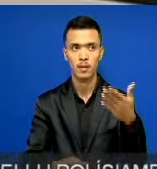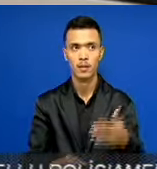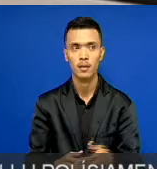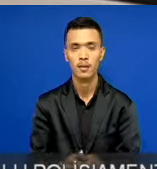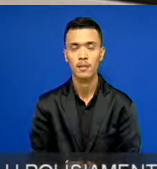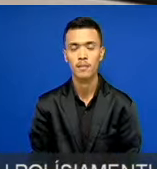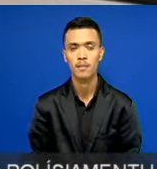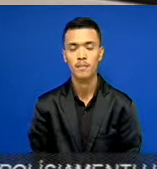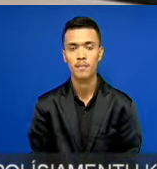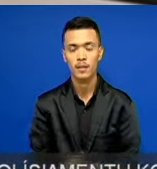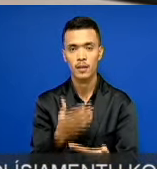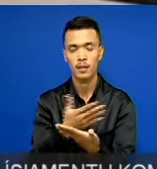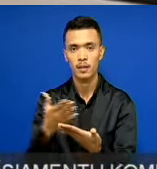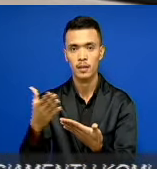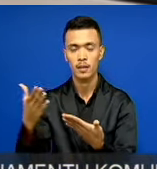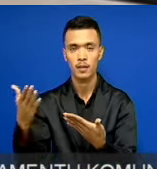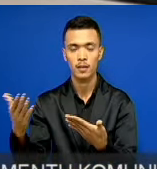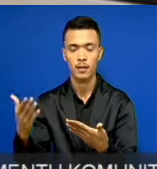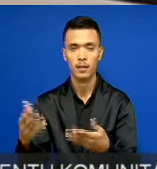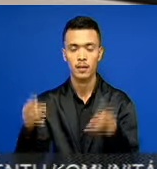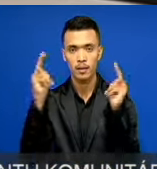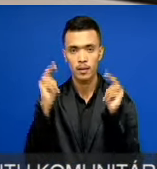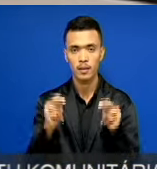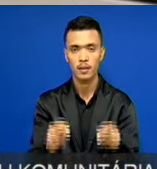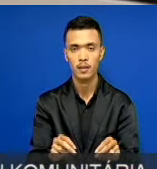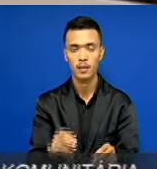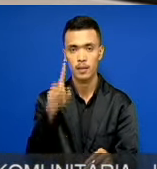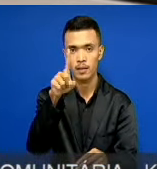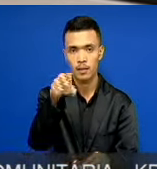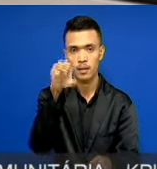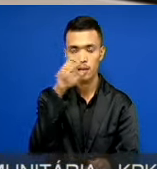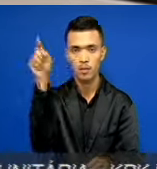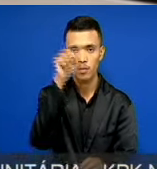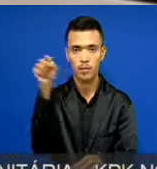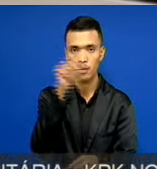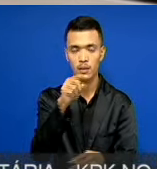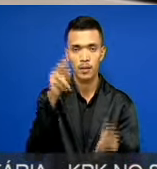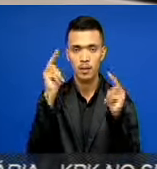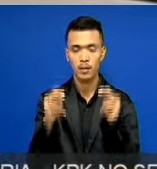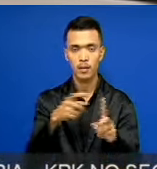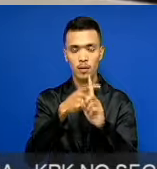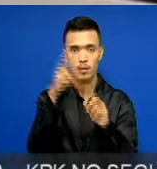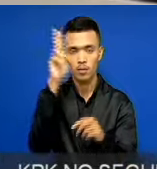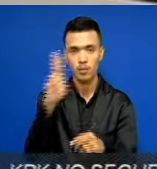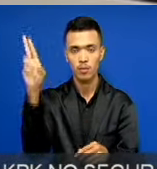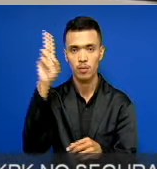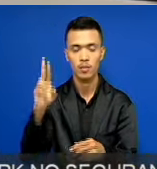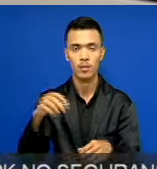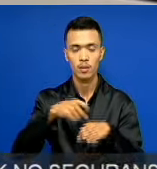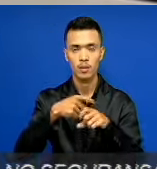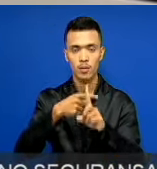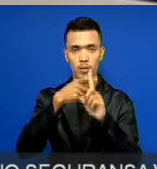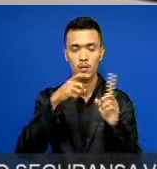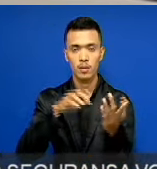base course, material ba base course ne tem que 100% produz o seston crusher.